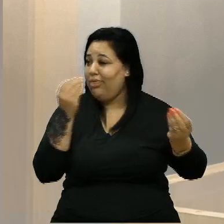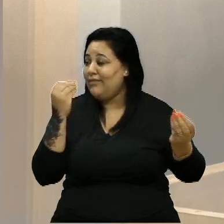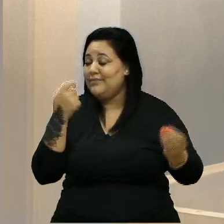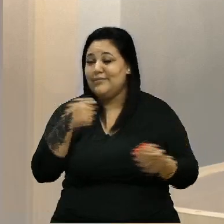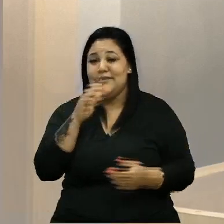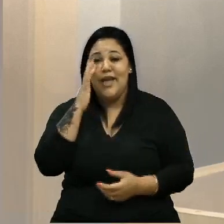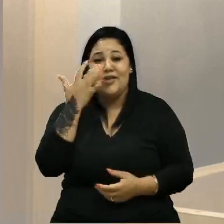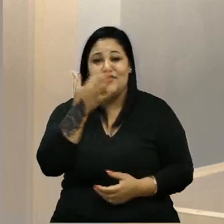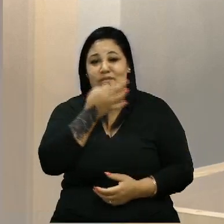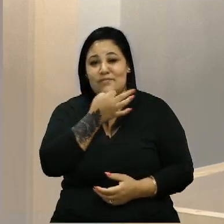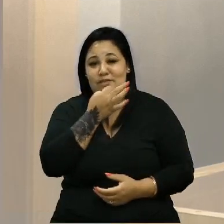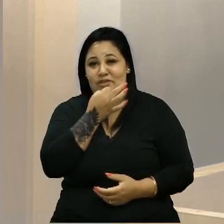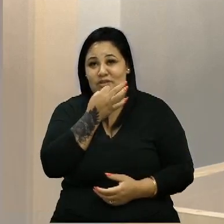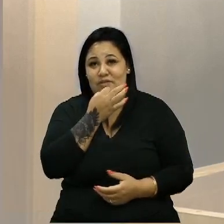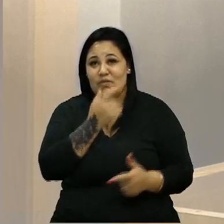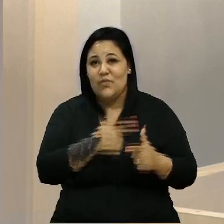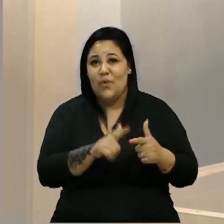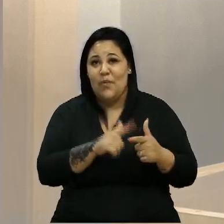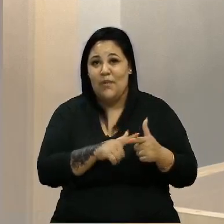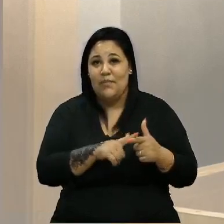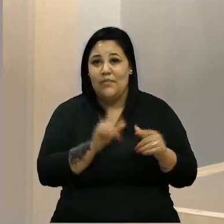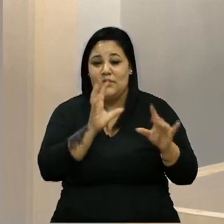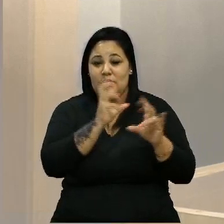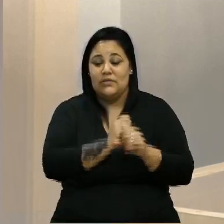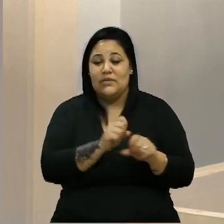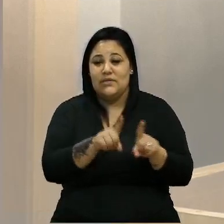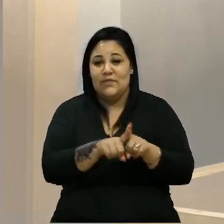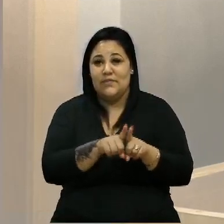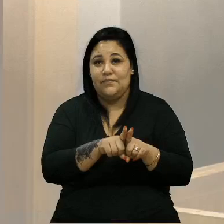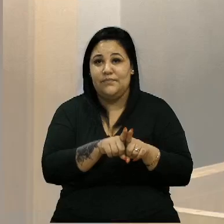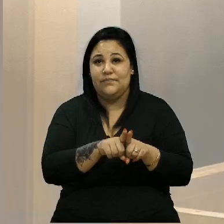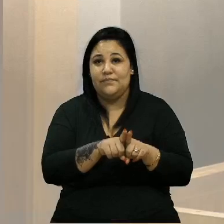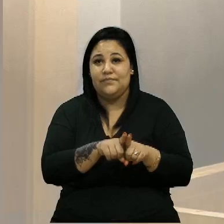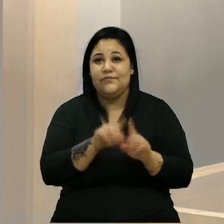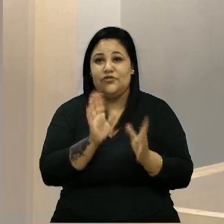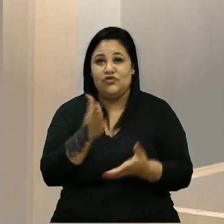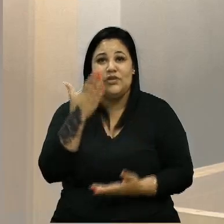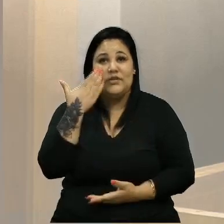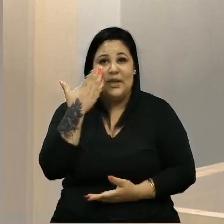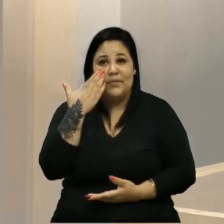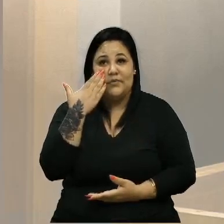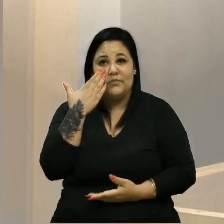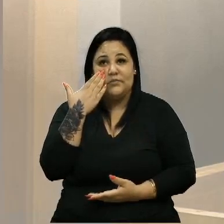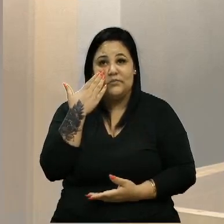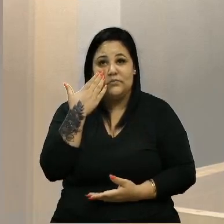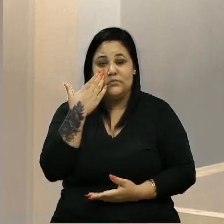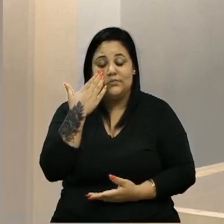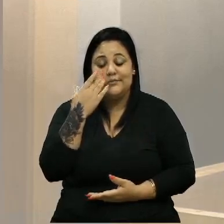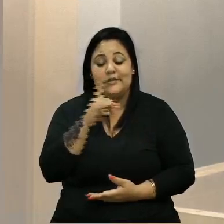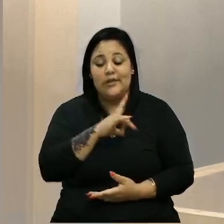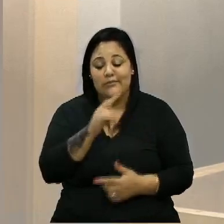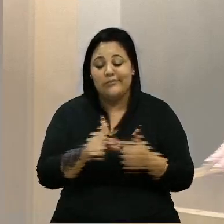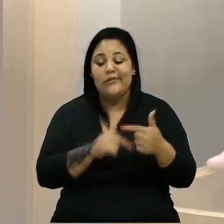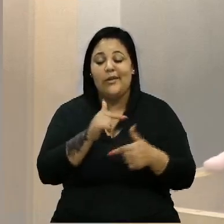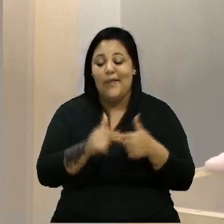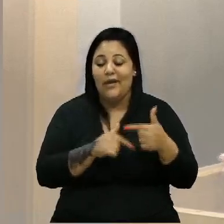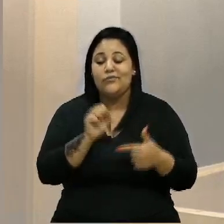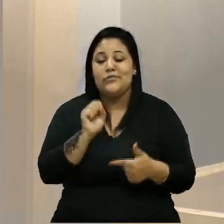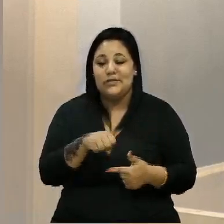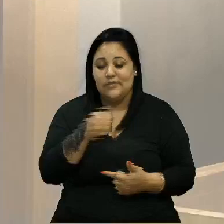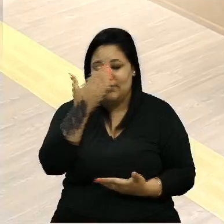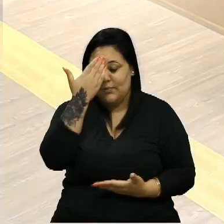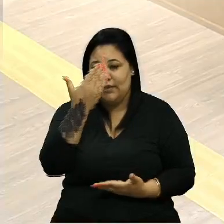solução para Caxias do Sul, solução para os nossos animais, que a gente sabe que a gente tem todo um trabalho a ser feito em cima disso.